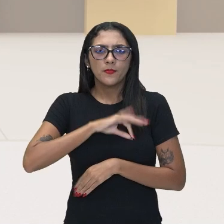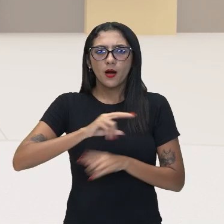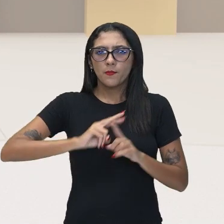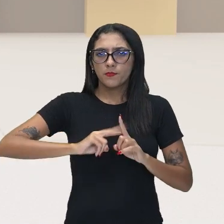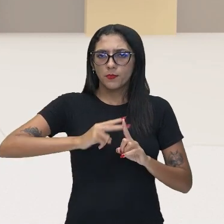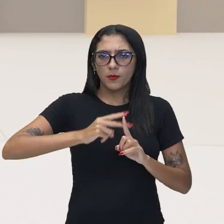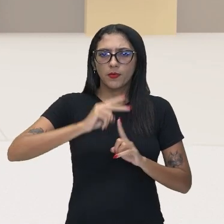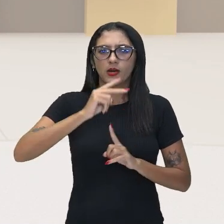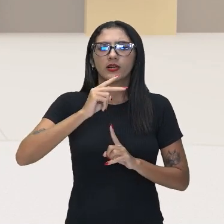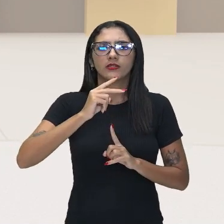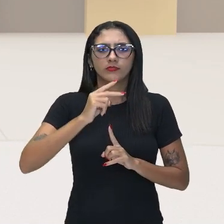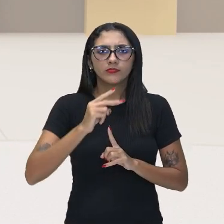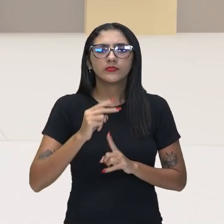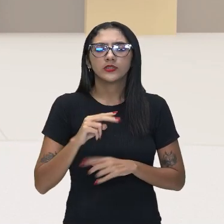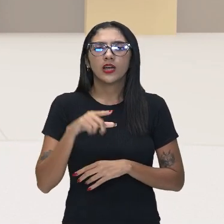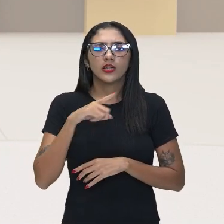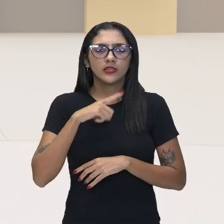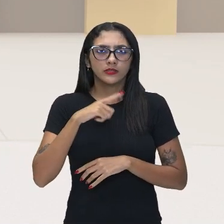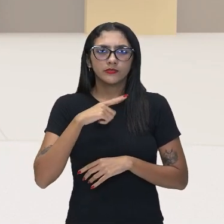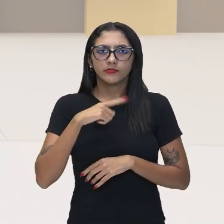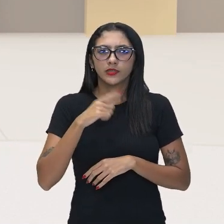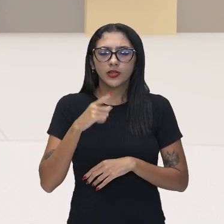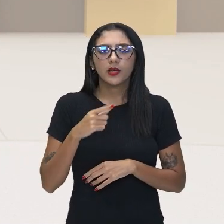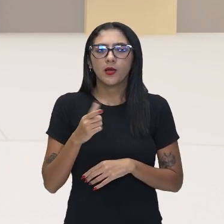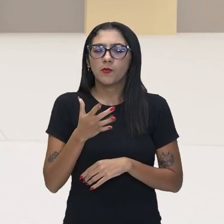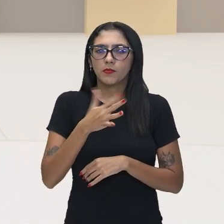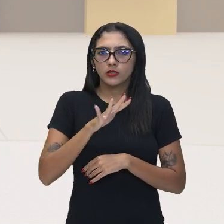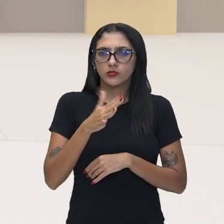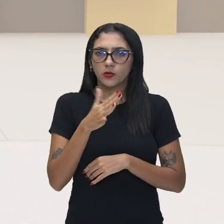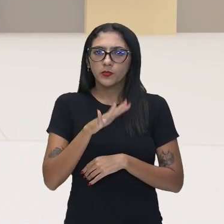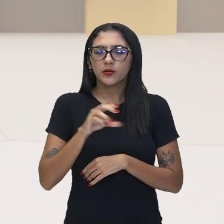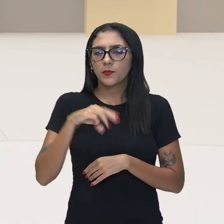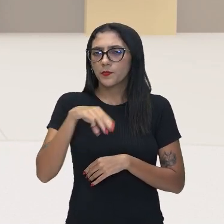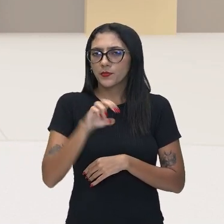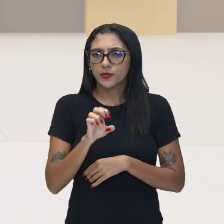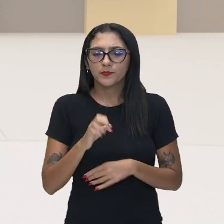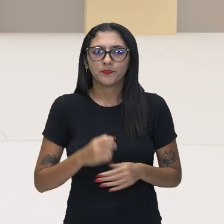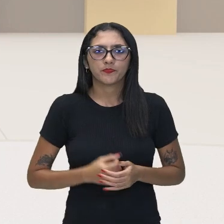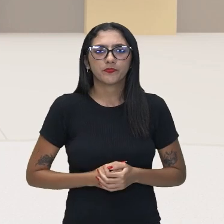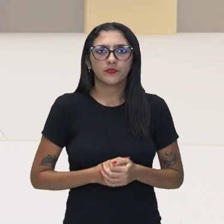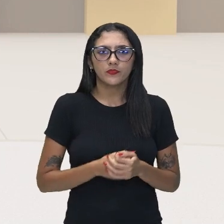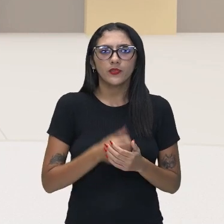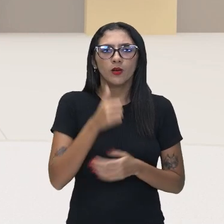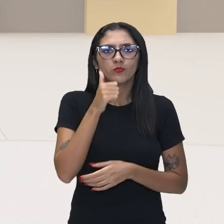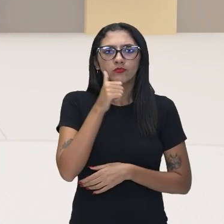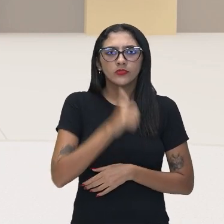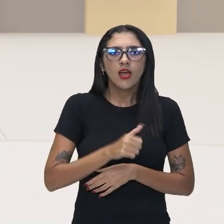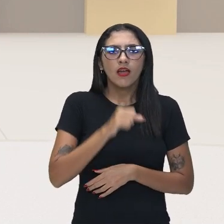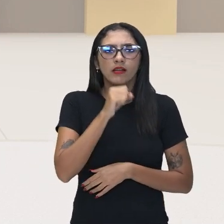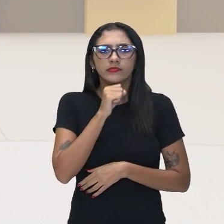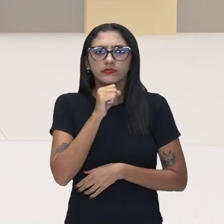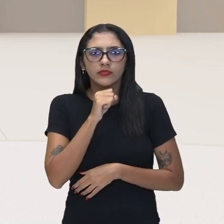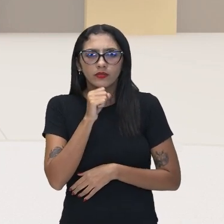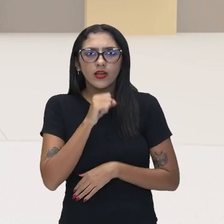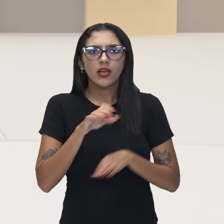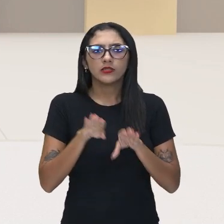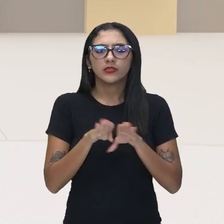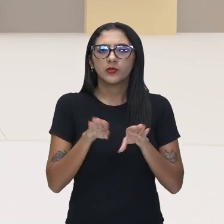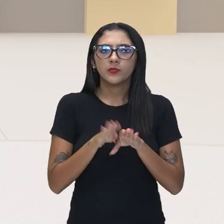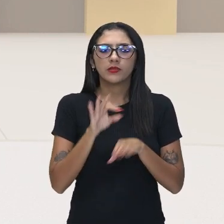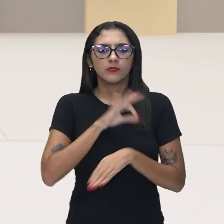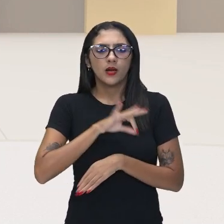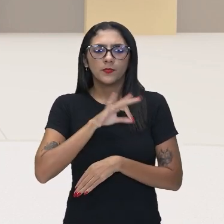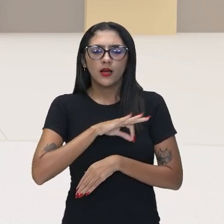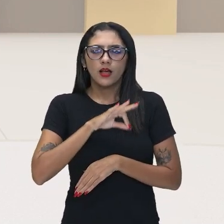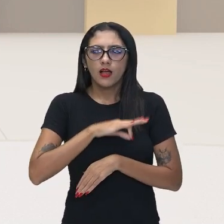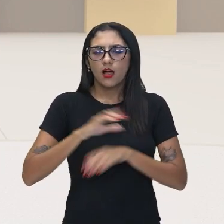mínimos tiveram as maiores médias. Mulheres, idosos e brasileiros com renda menor do que 2